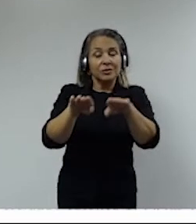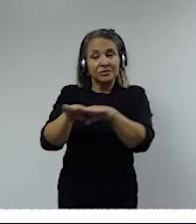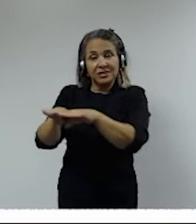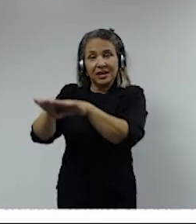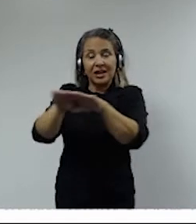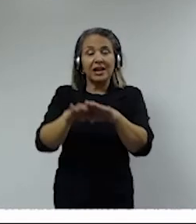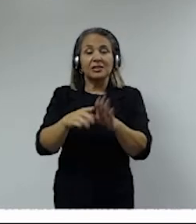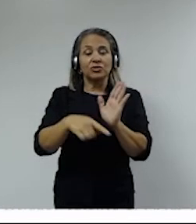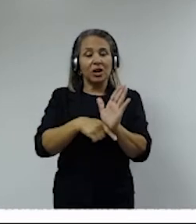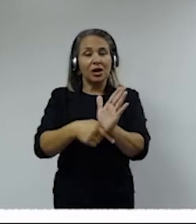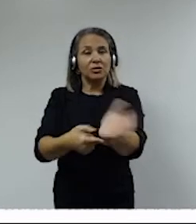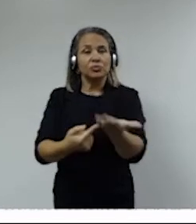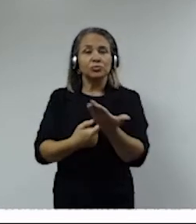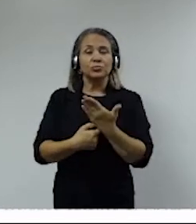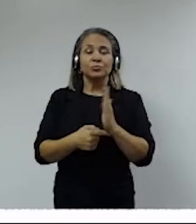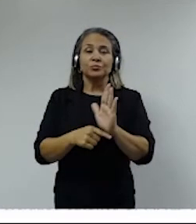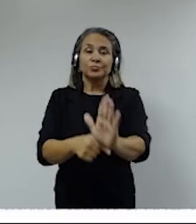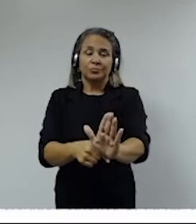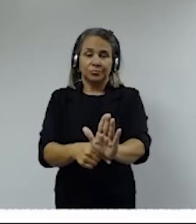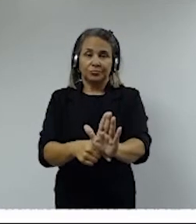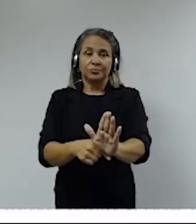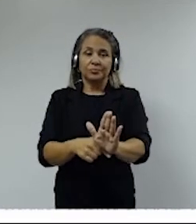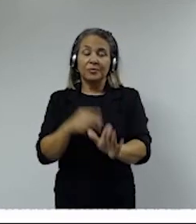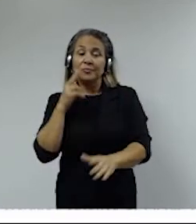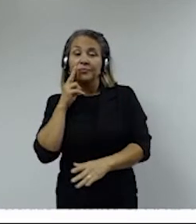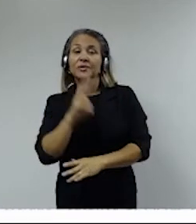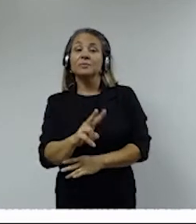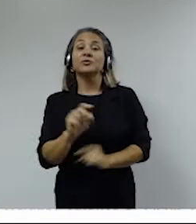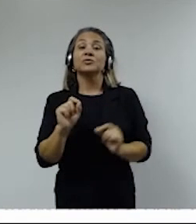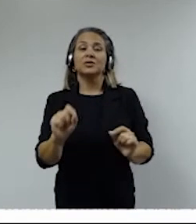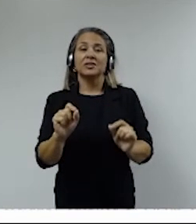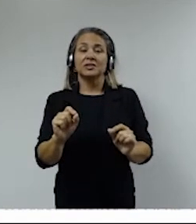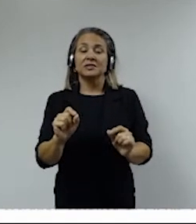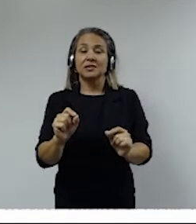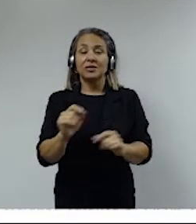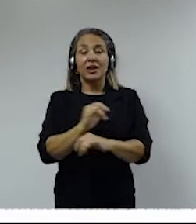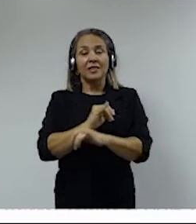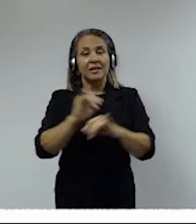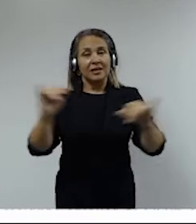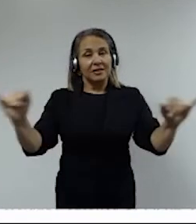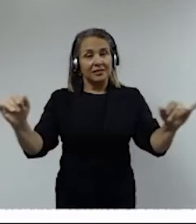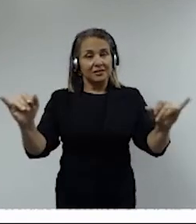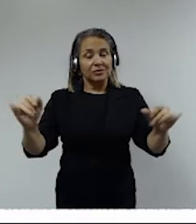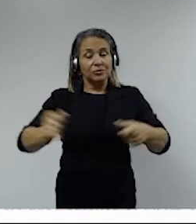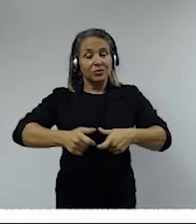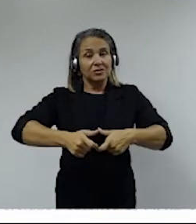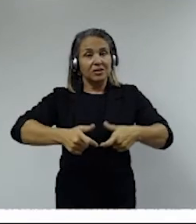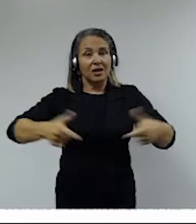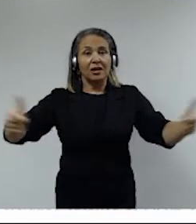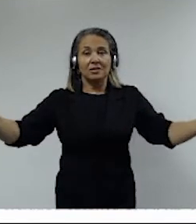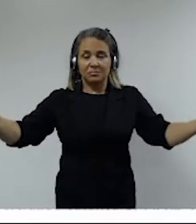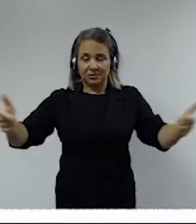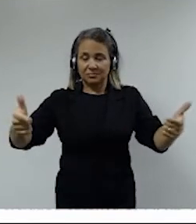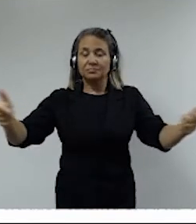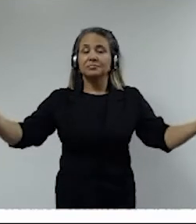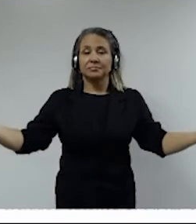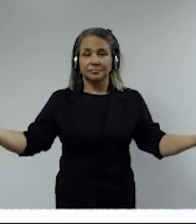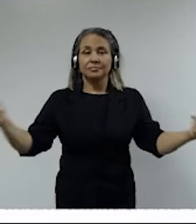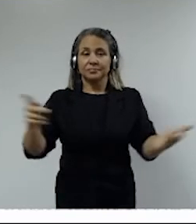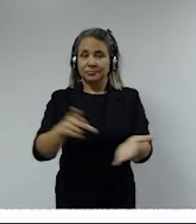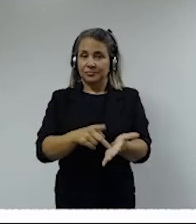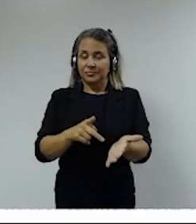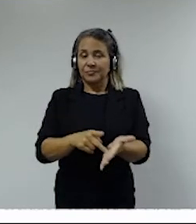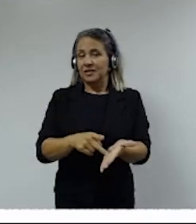pluralismo, solidariedade. O que a gente vê são declarações muito amplas, que,